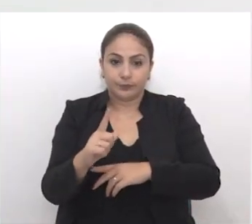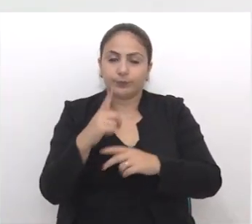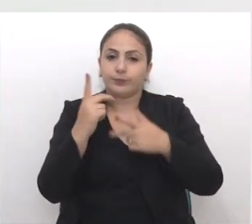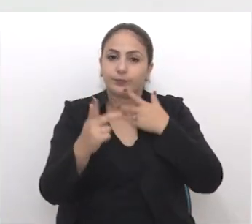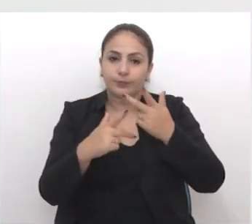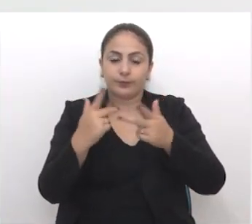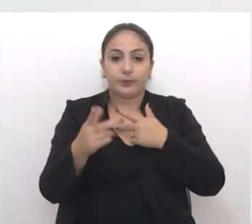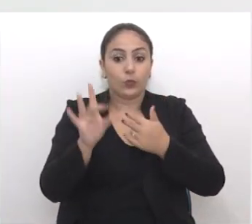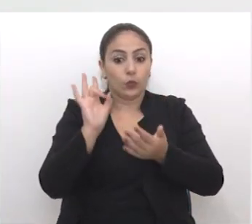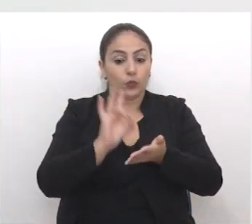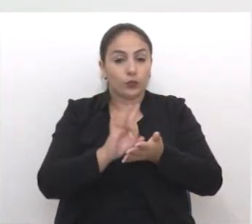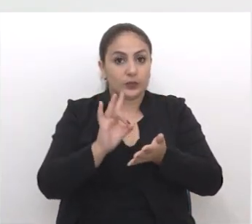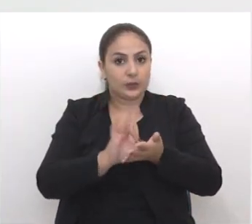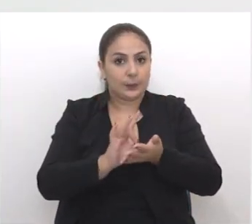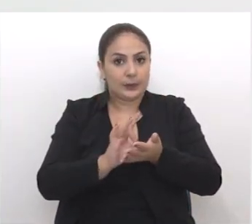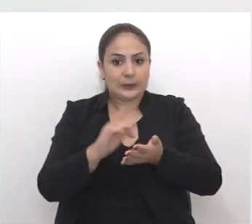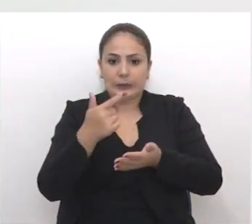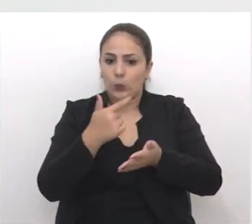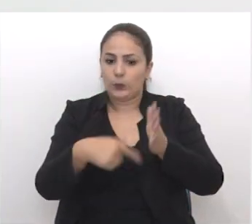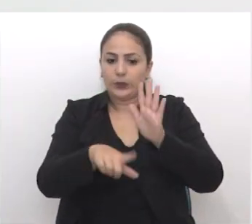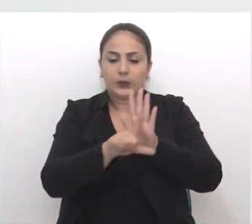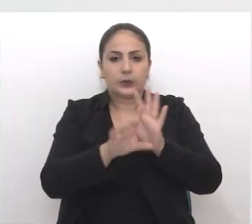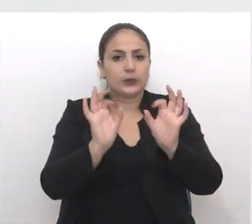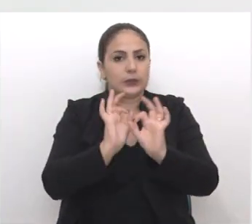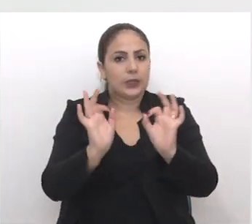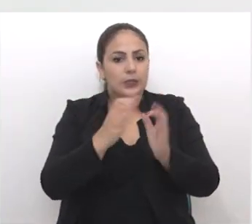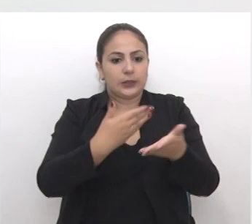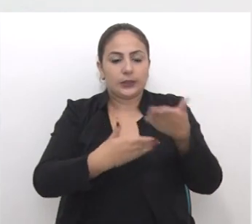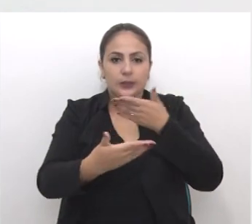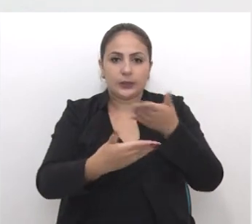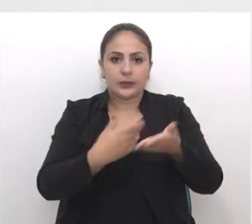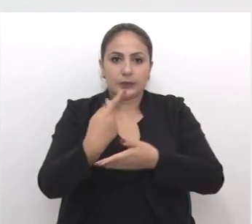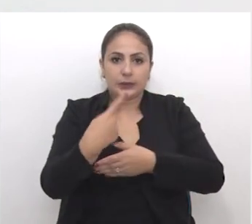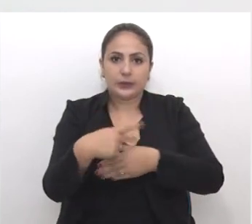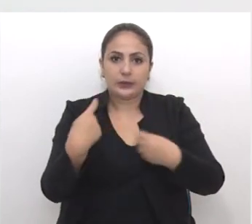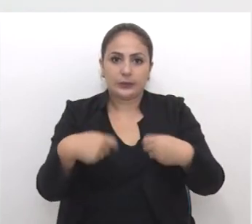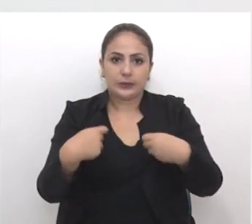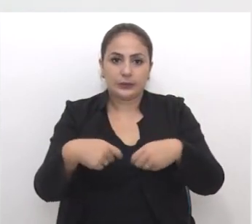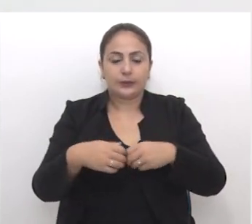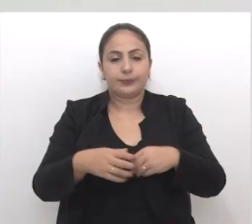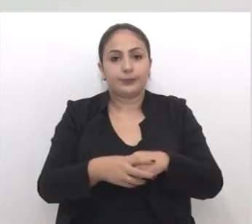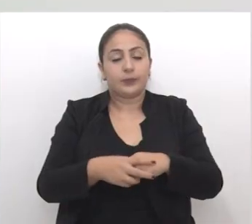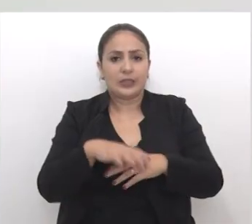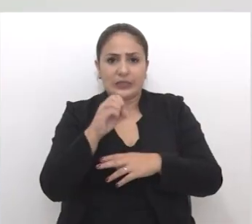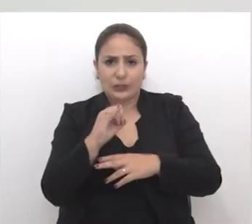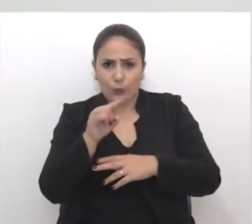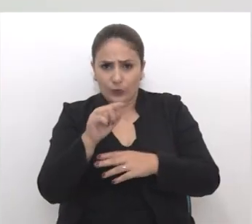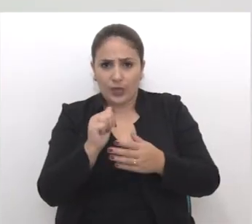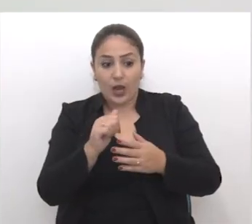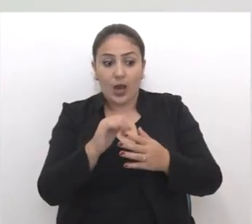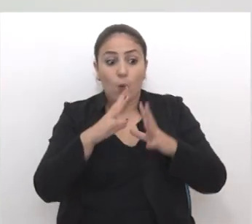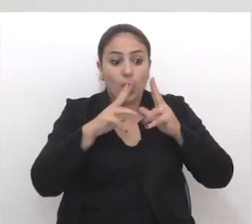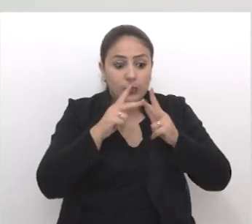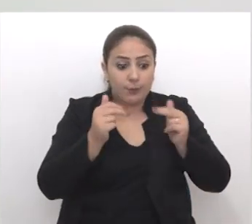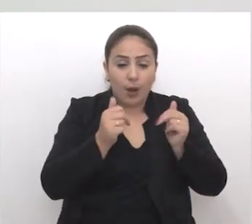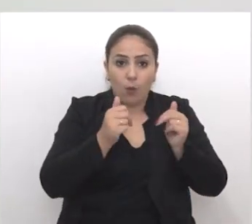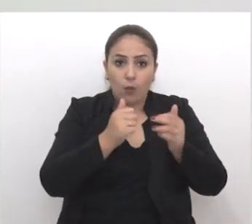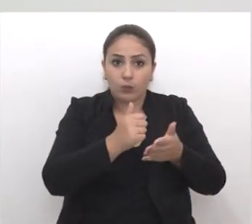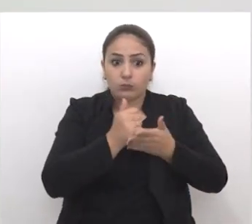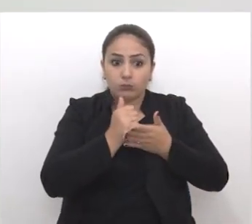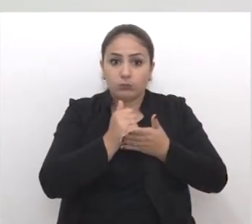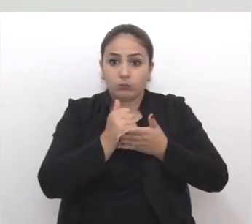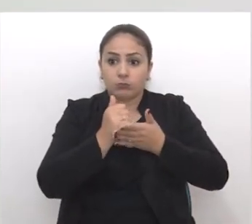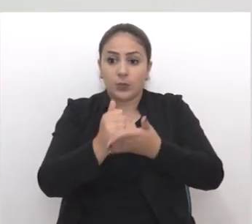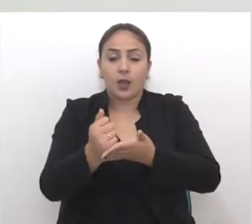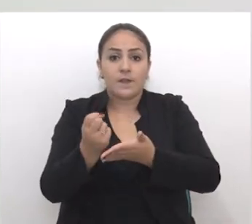Colucci conta que atualmente não há legislação que contemple esta necessidade. Se você pegar o seu animalzinho e